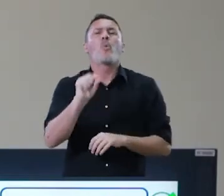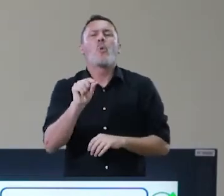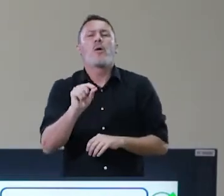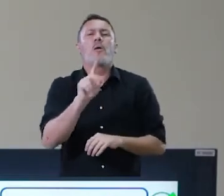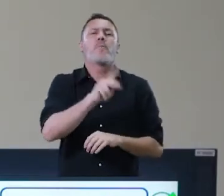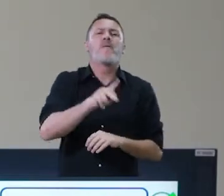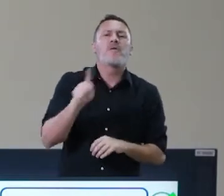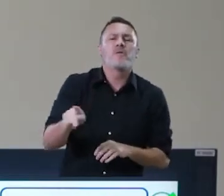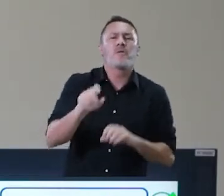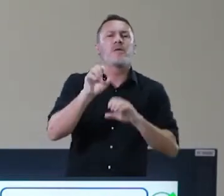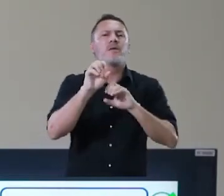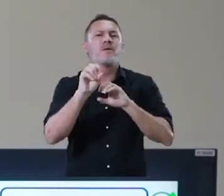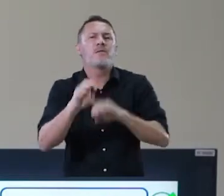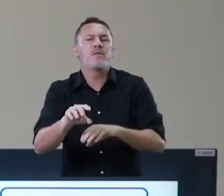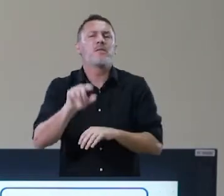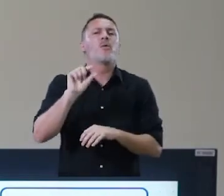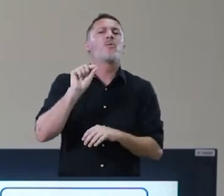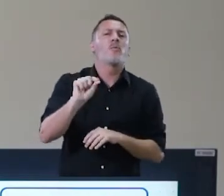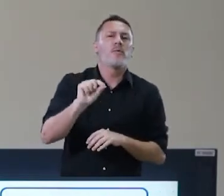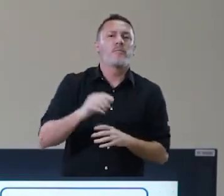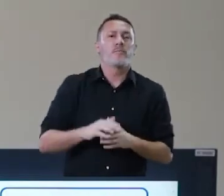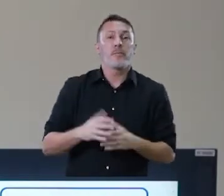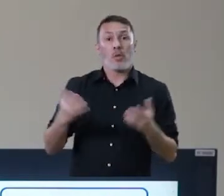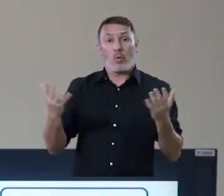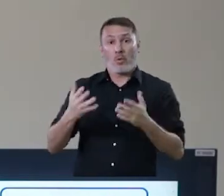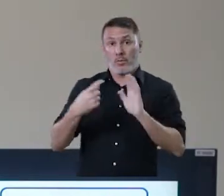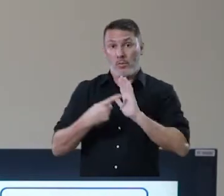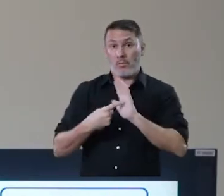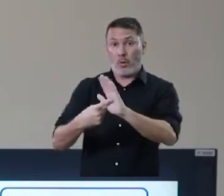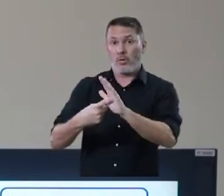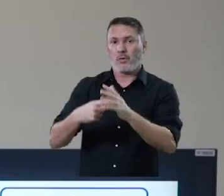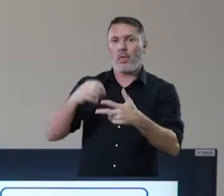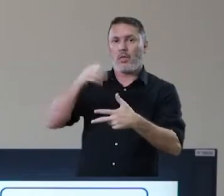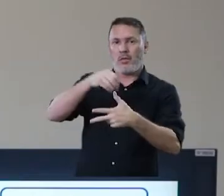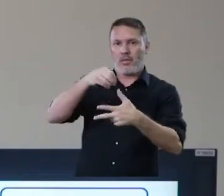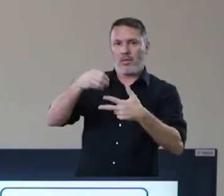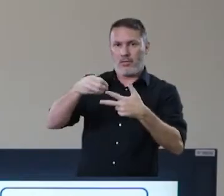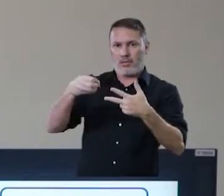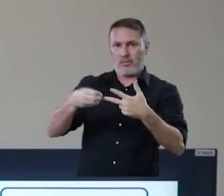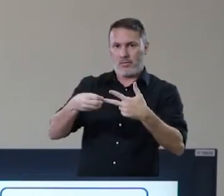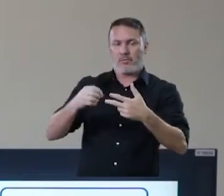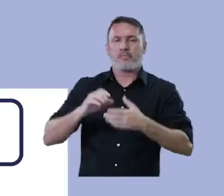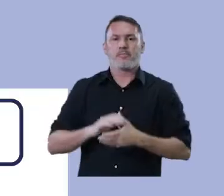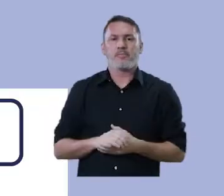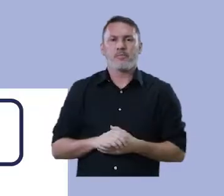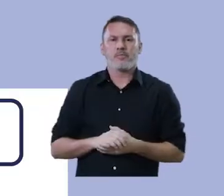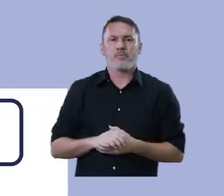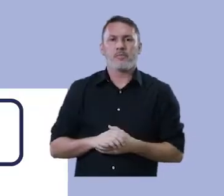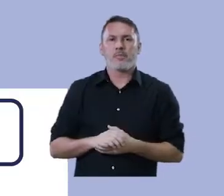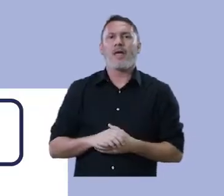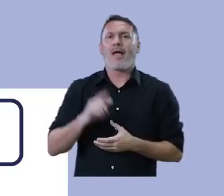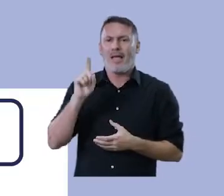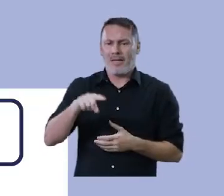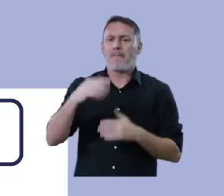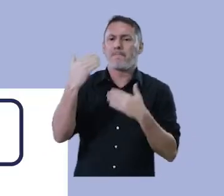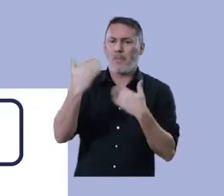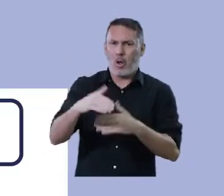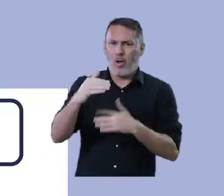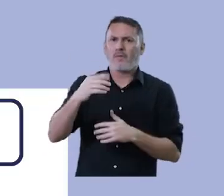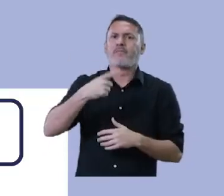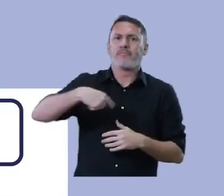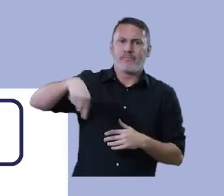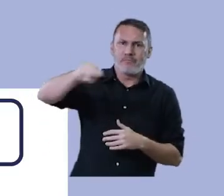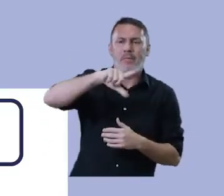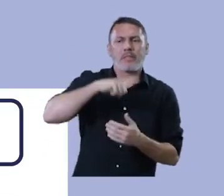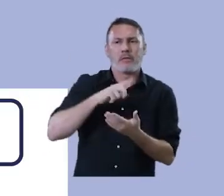hoje? Prof, o que você vai falar hoje? Hoje nós vamos mostrar o que é o Enem. Essa prova que tem